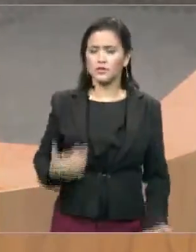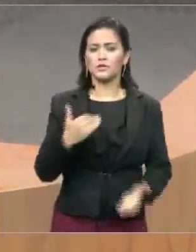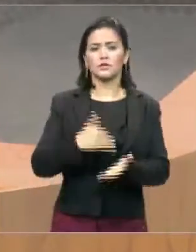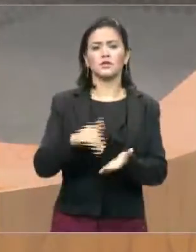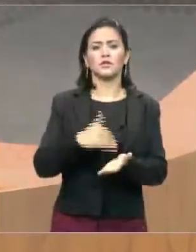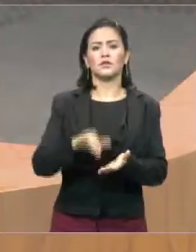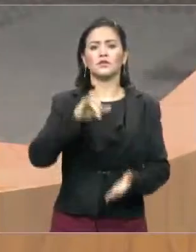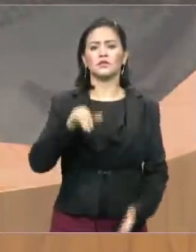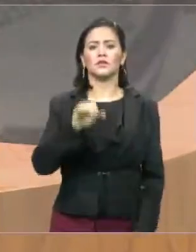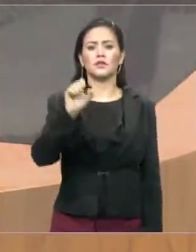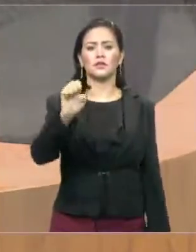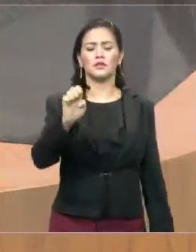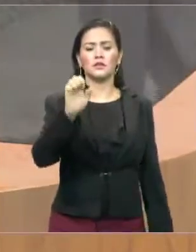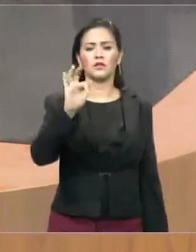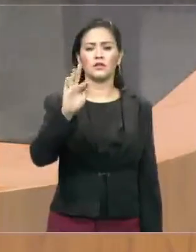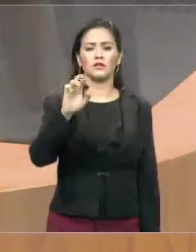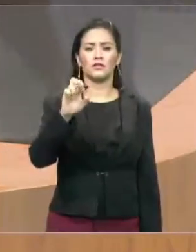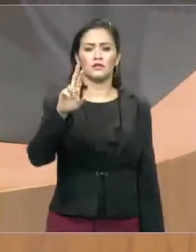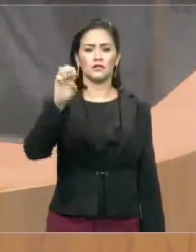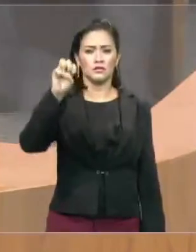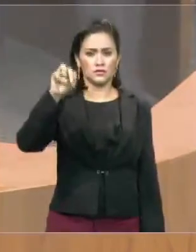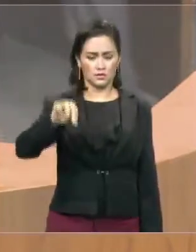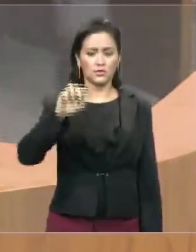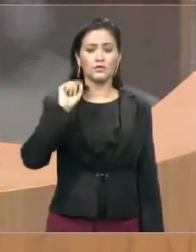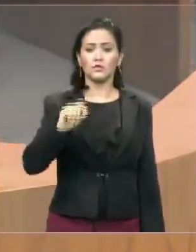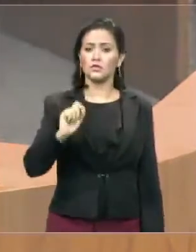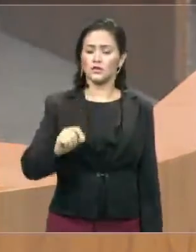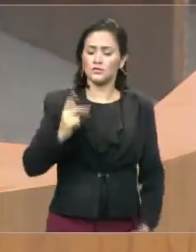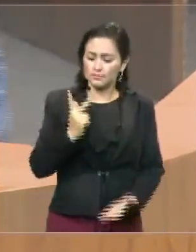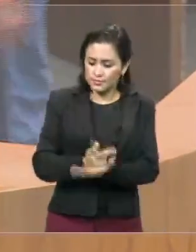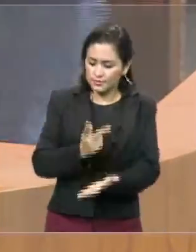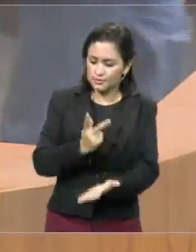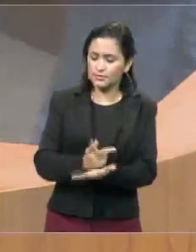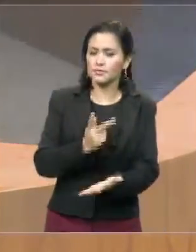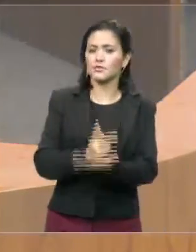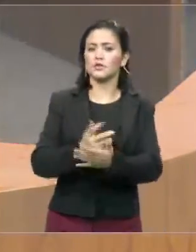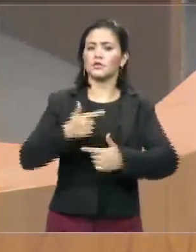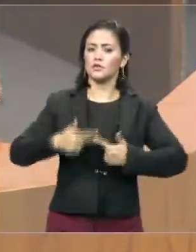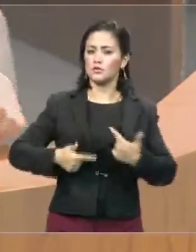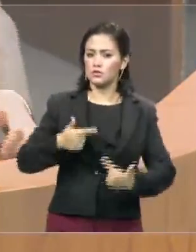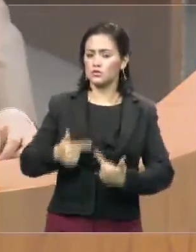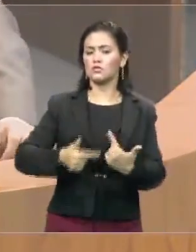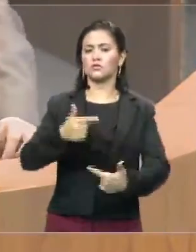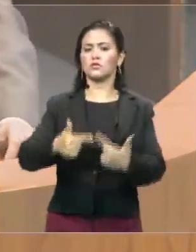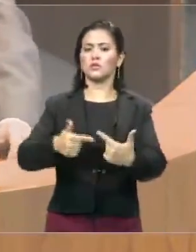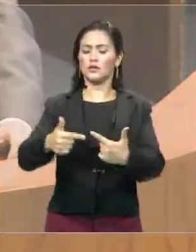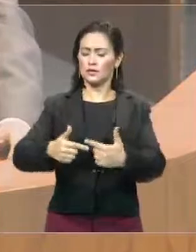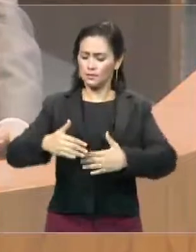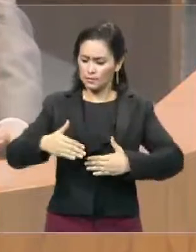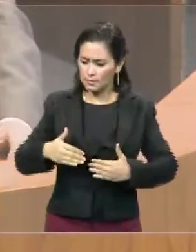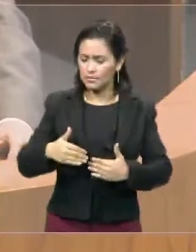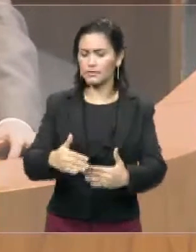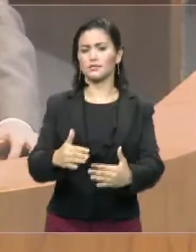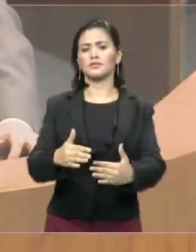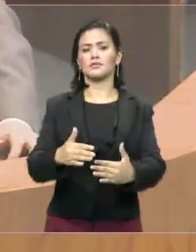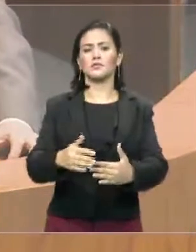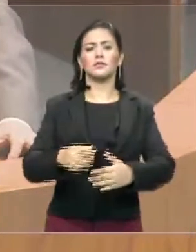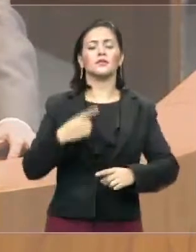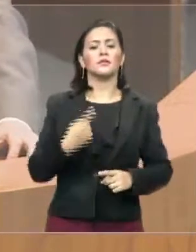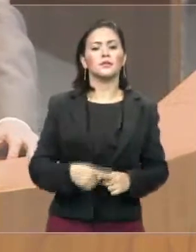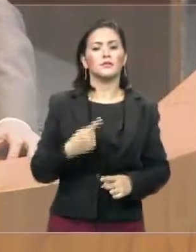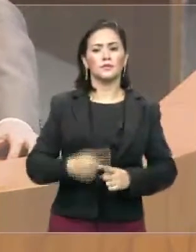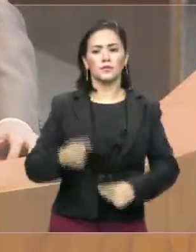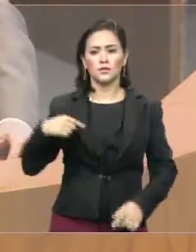secretário Jefferson que prossigam nesta luta cada vez mais intensos para que a gente possa